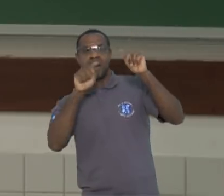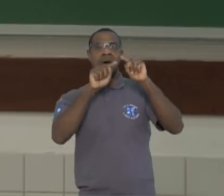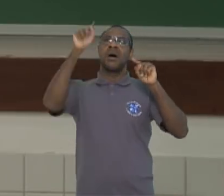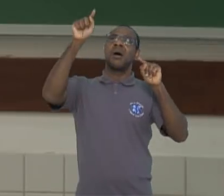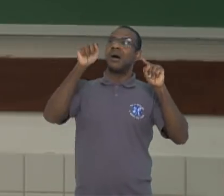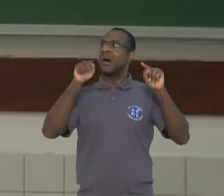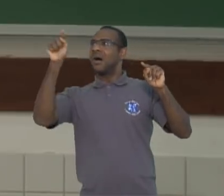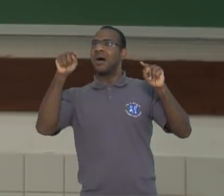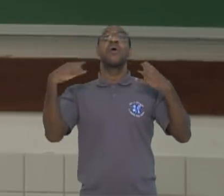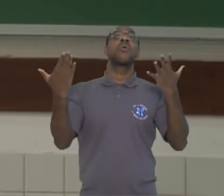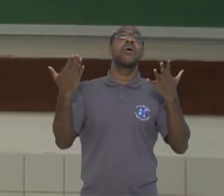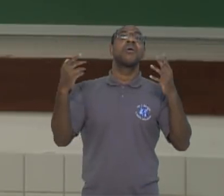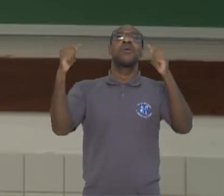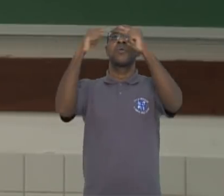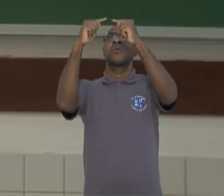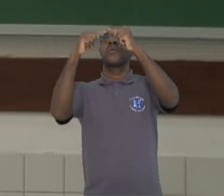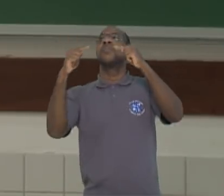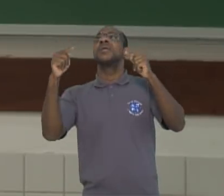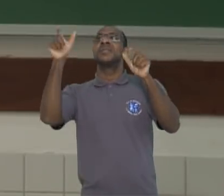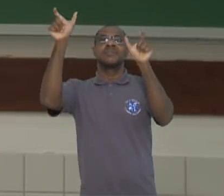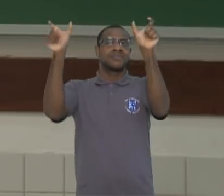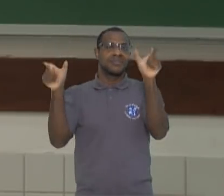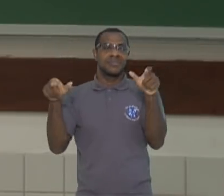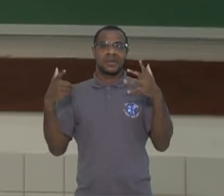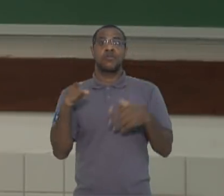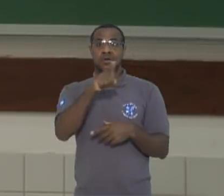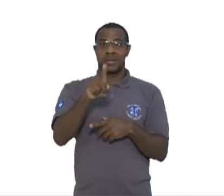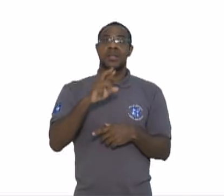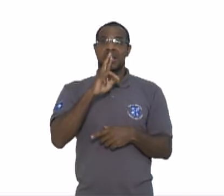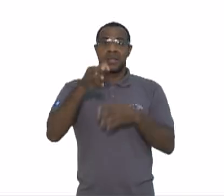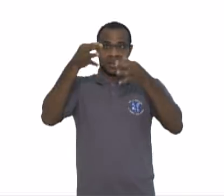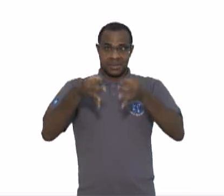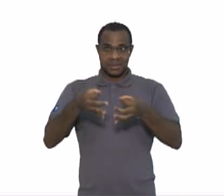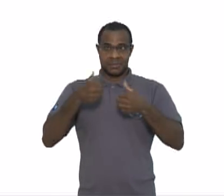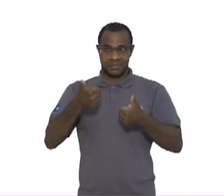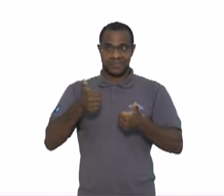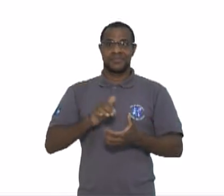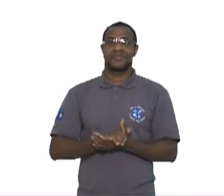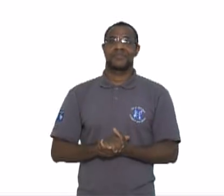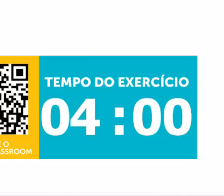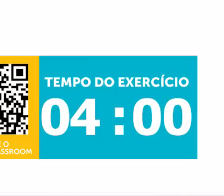de ajeitar essas imagens? Com vocês.